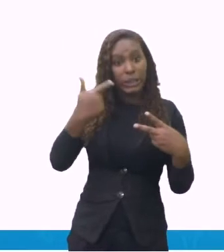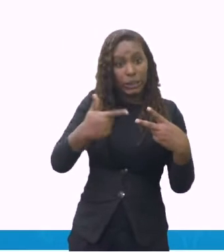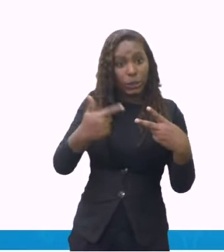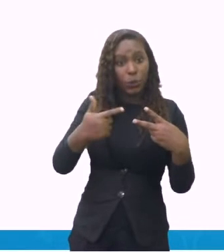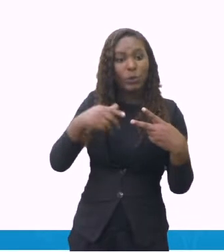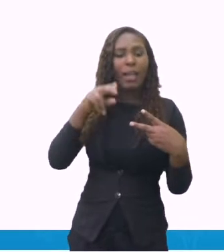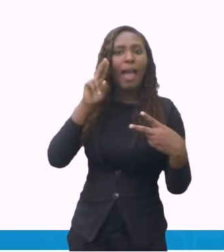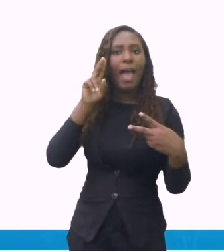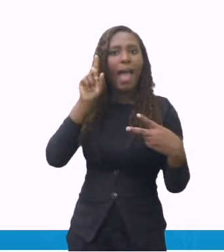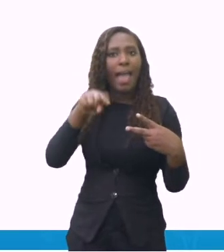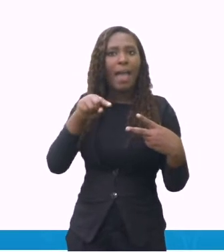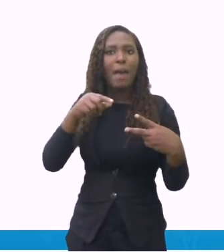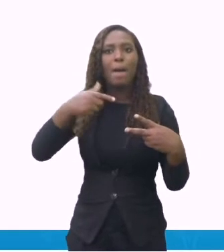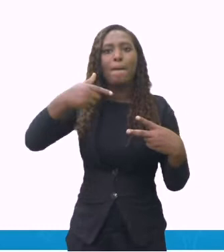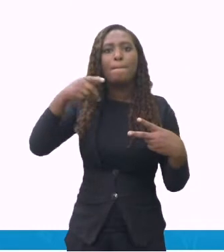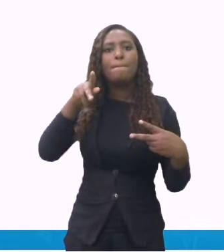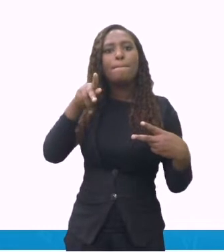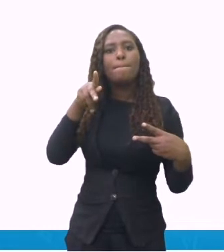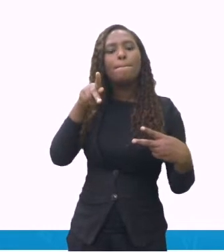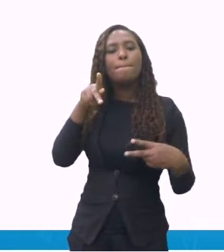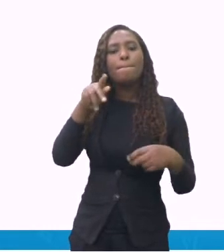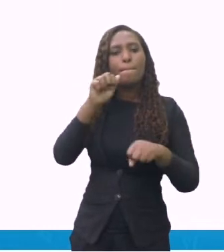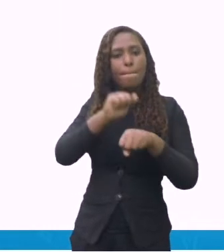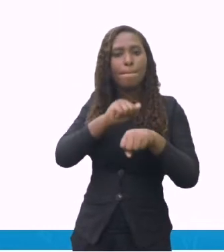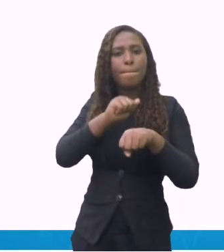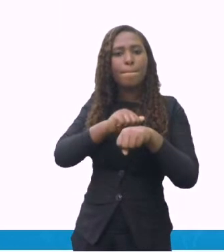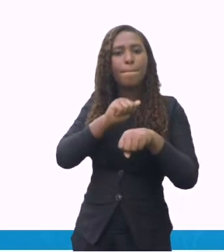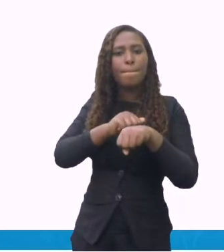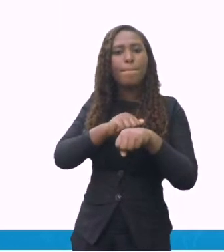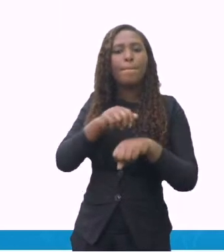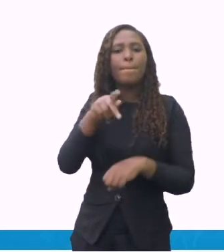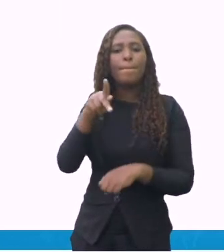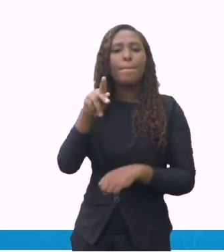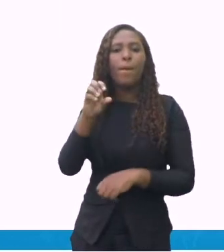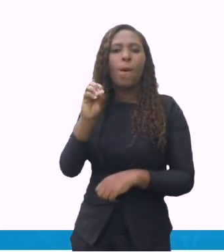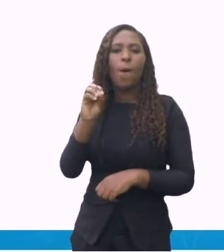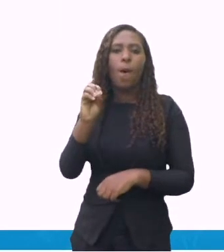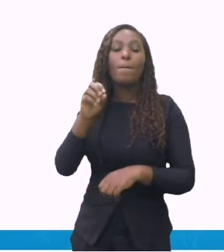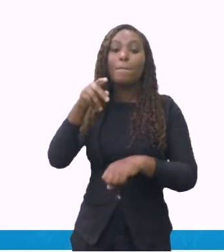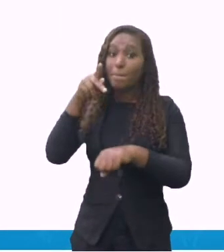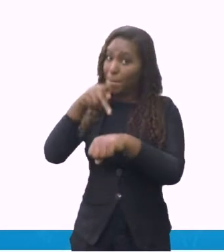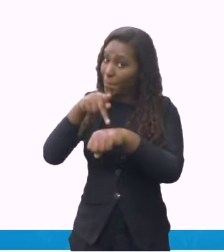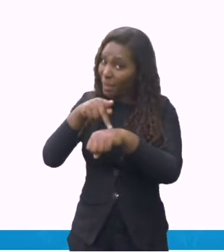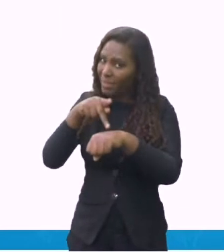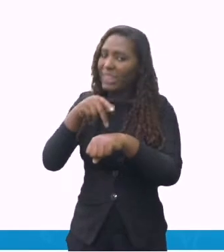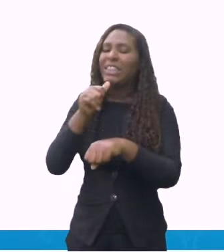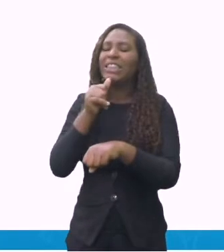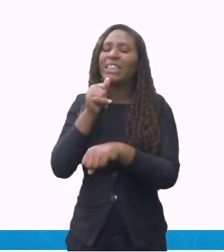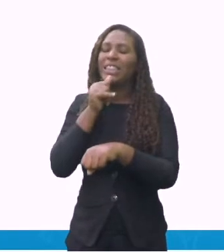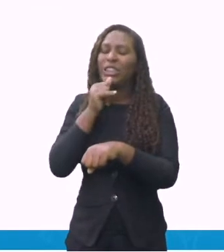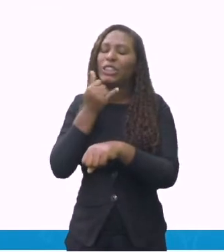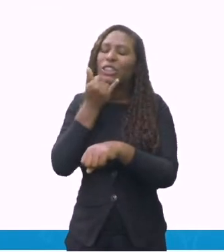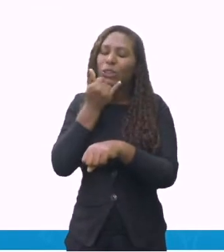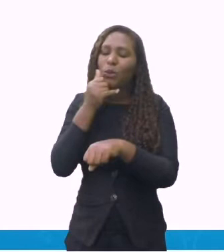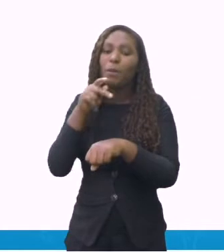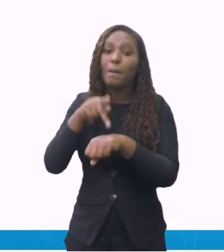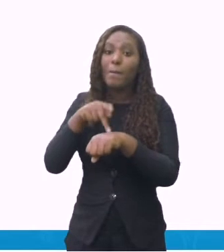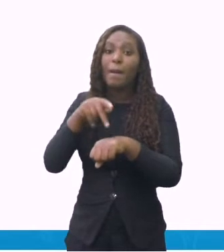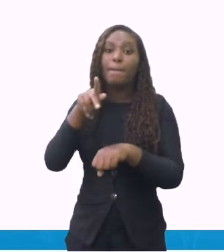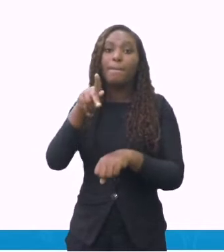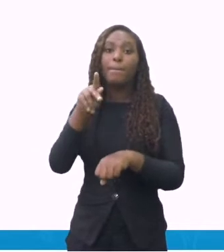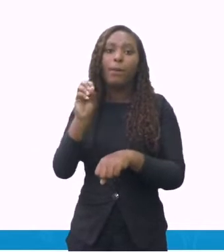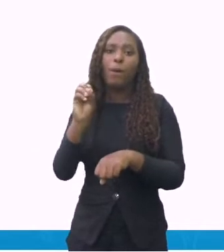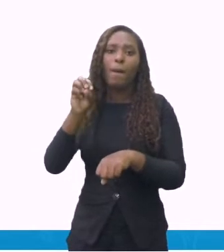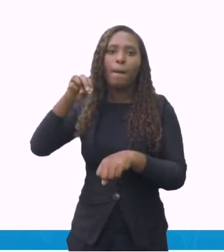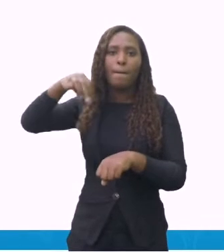de rocha vulcânica. Quando a lava é expelida e ela